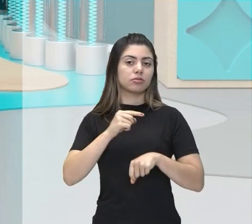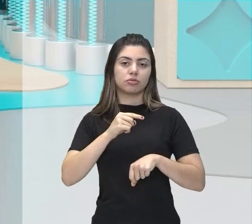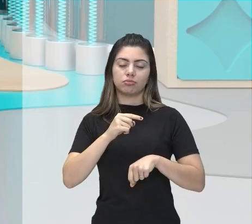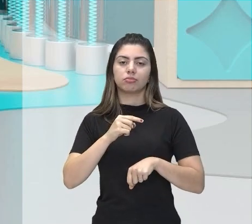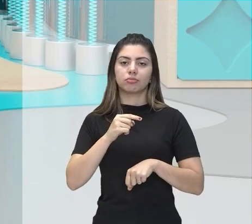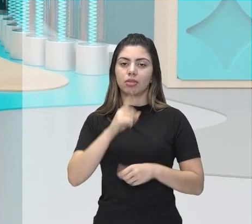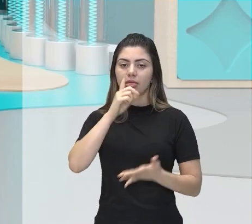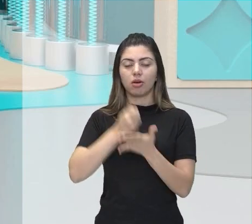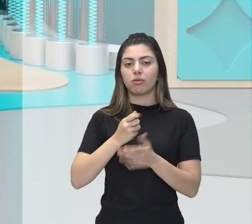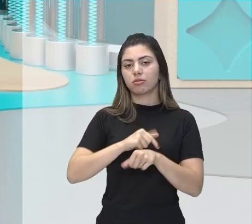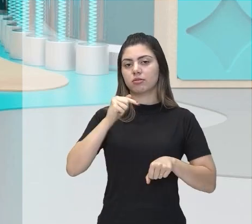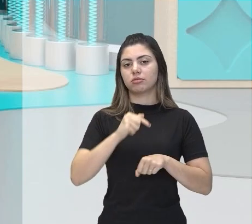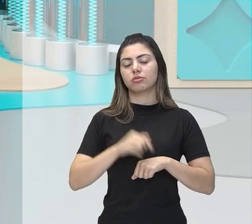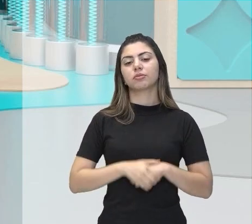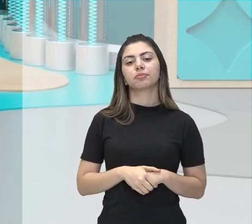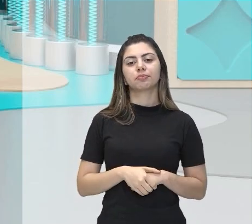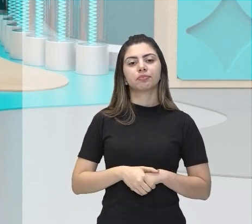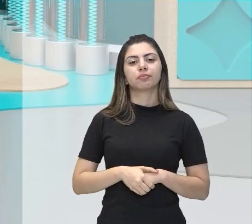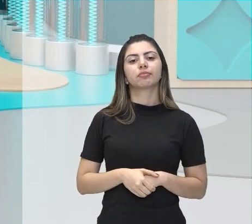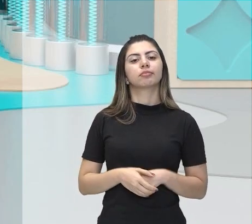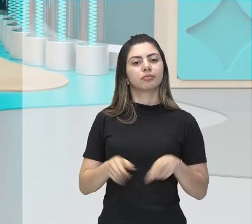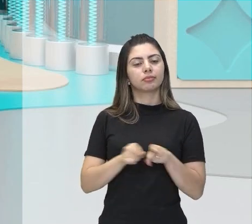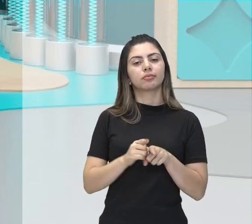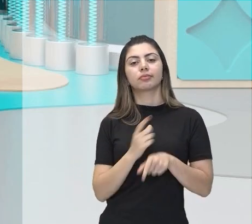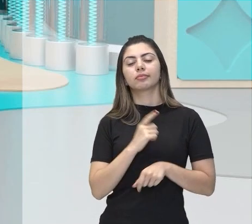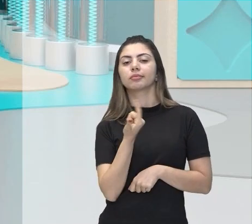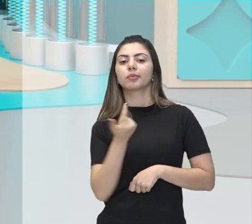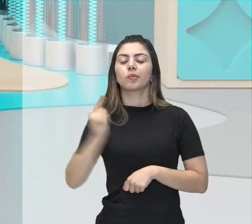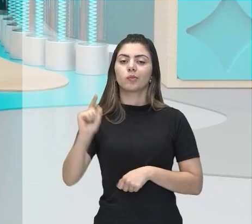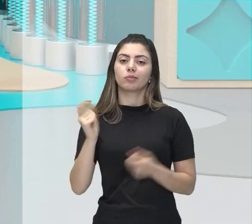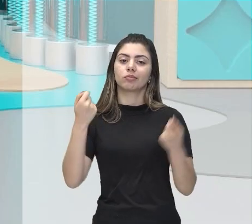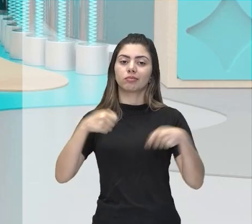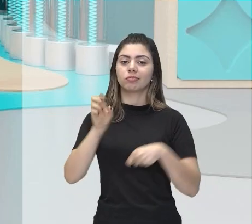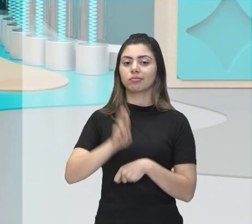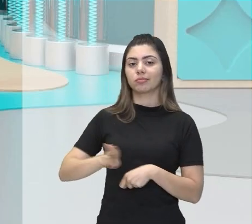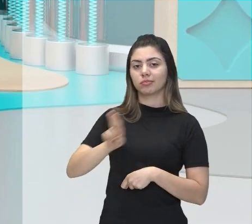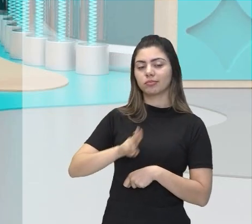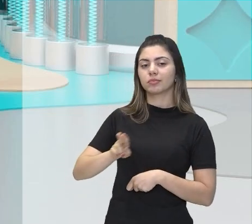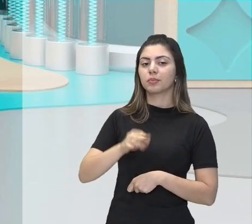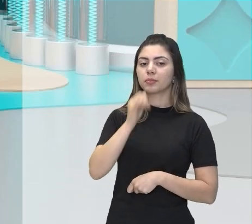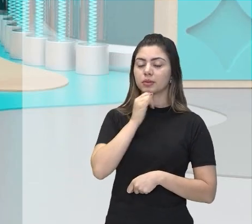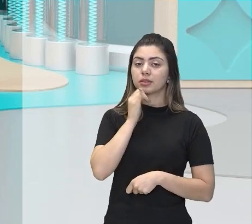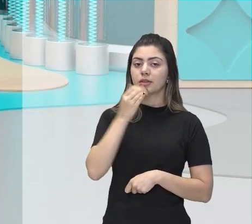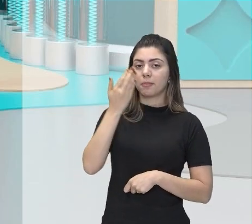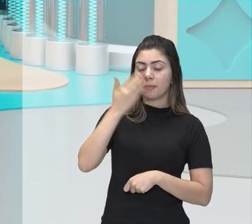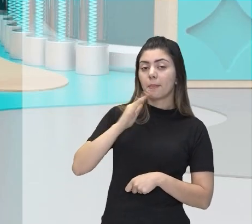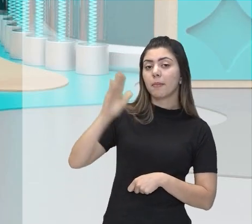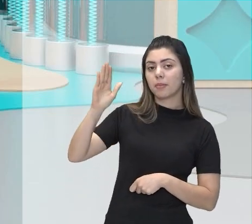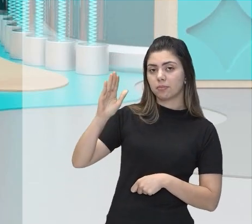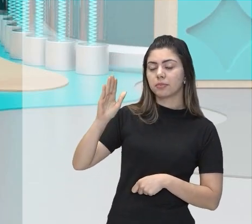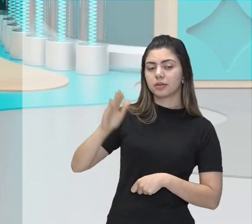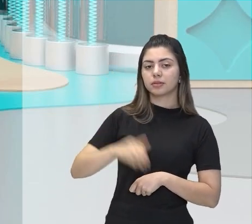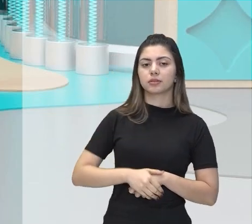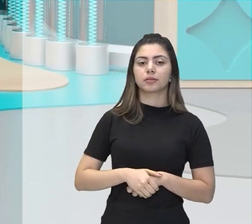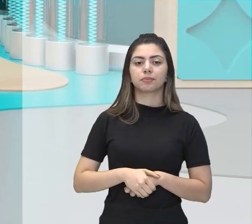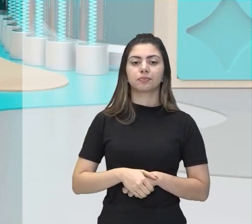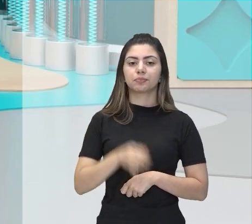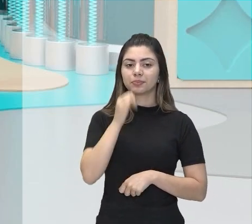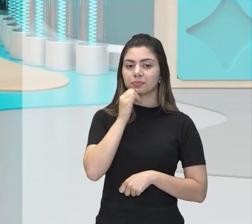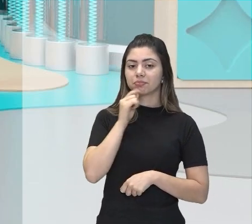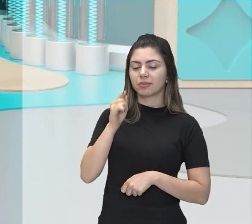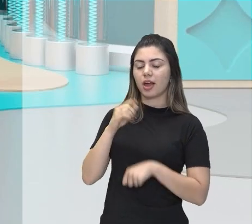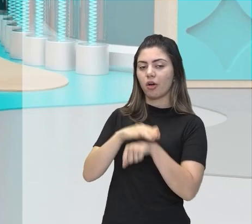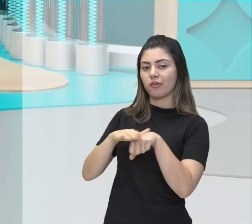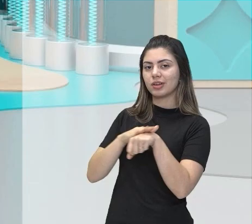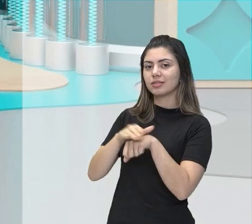Tem mais aqui, mais situações que a gente usa o will para fazer uma promessa. O Solomon está falando com a vozinha dele e está